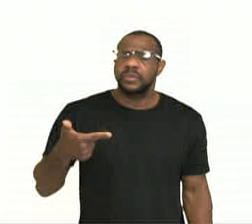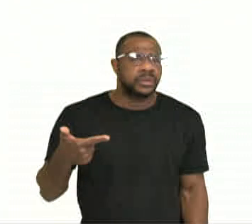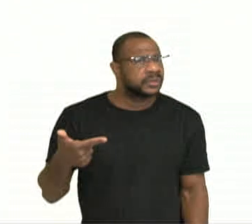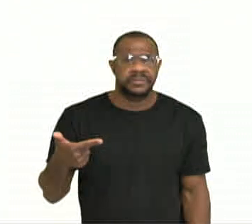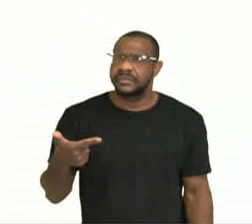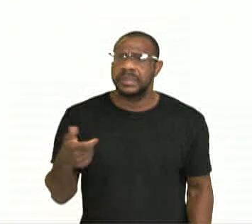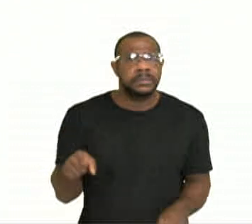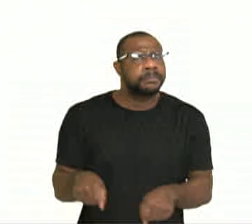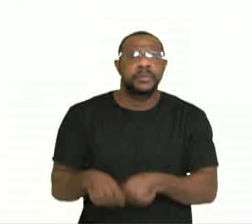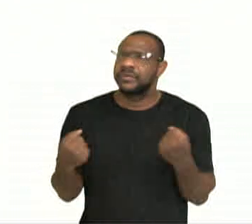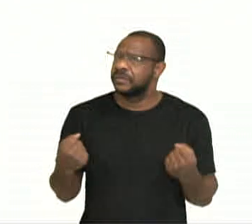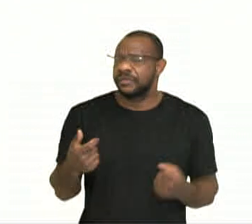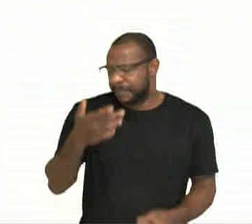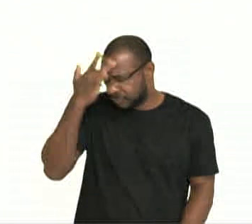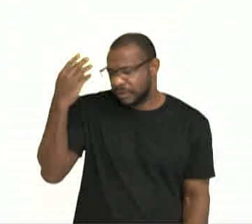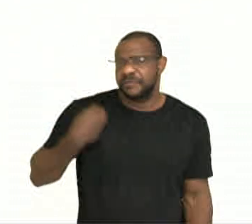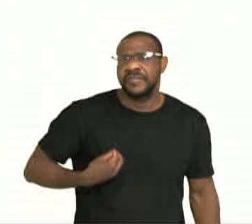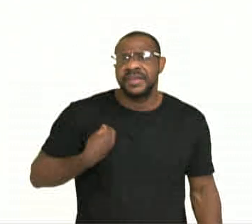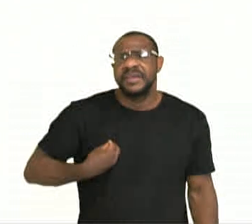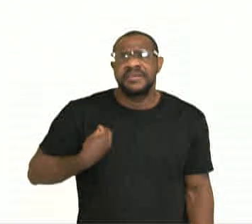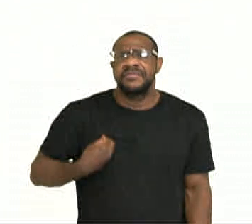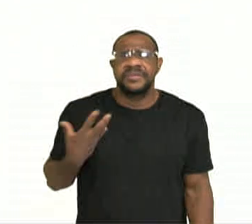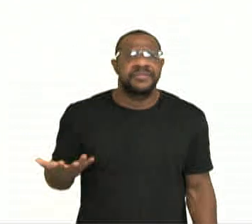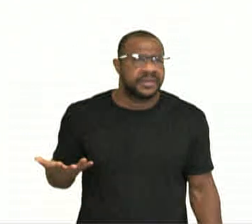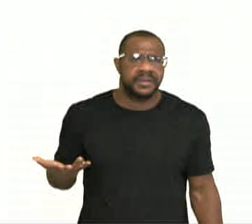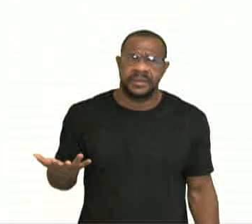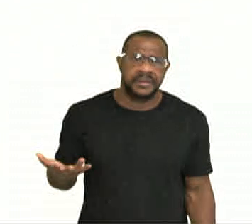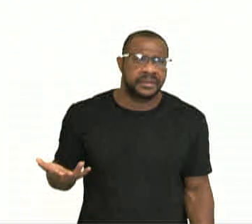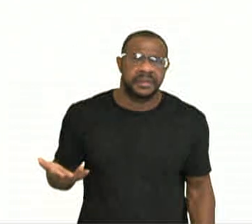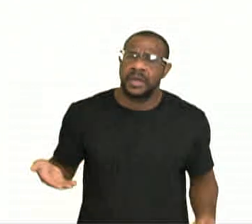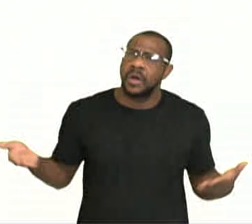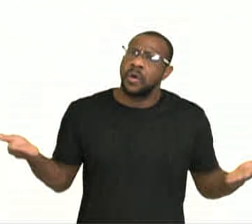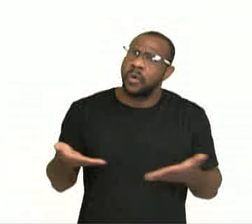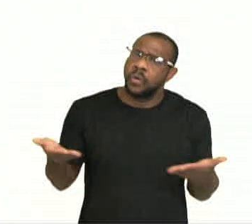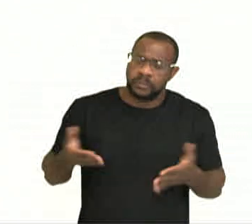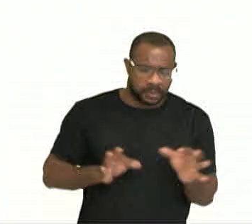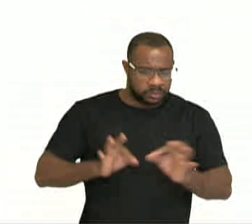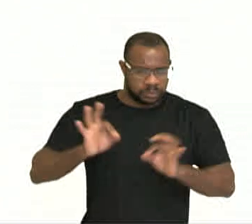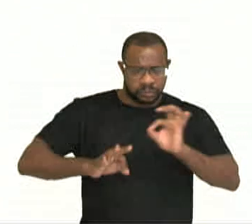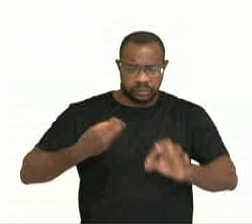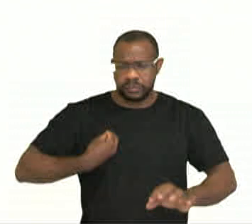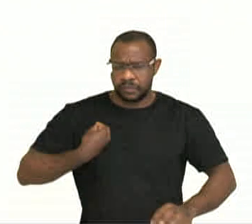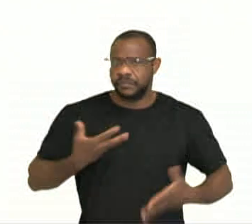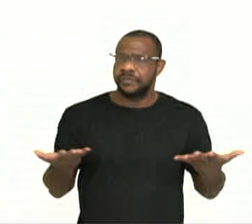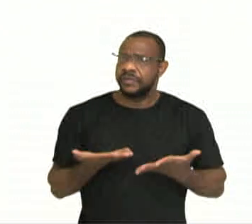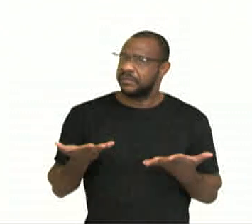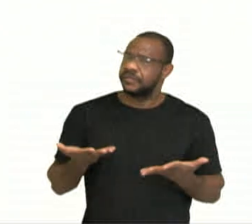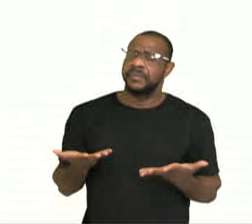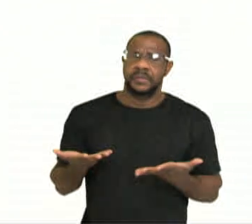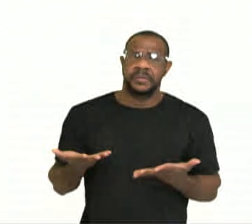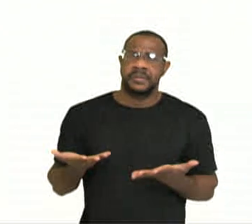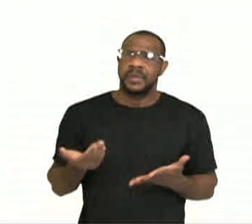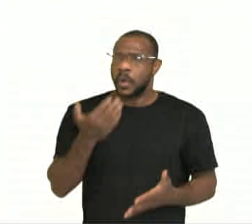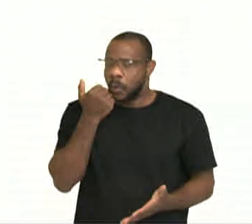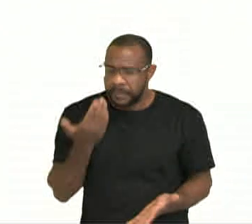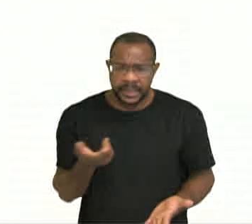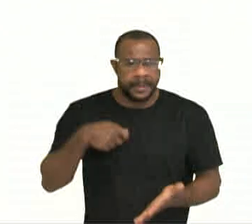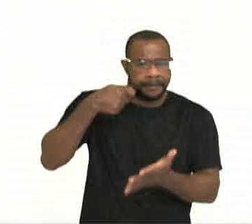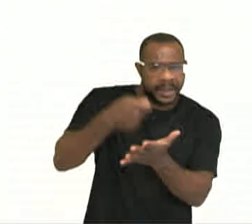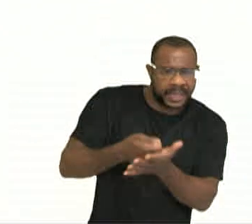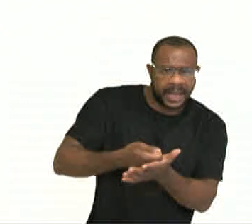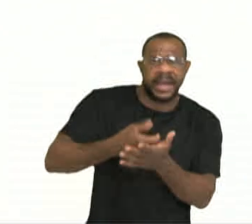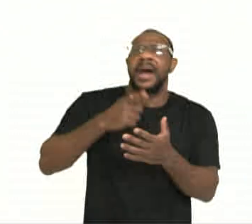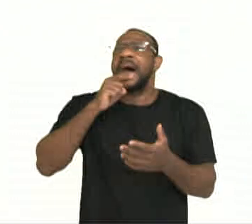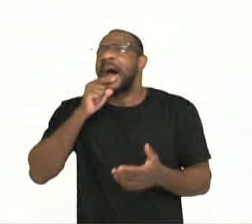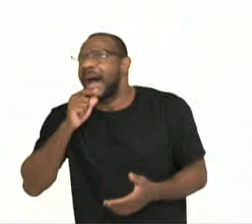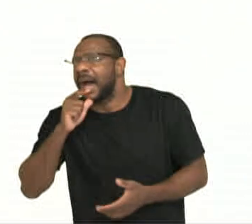praticamente impossível uma pessoa conseguir, na atual forma de organização da sociedade, se manter ali com o mínimo de